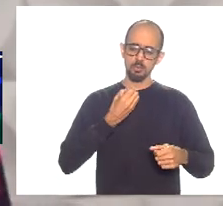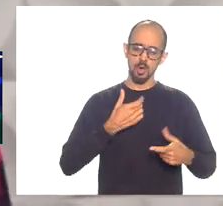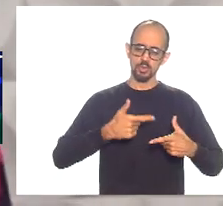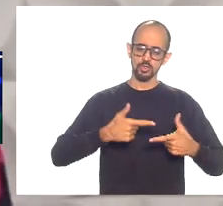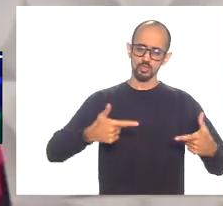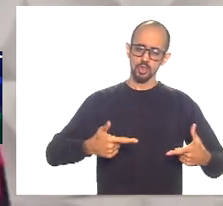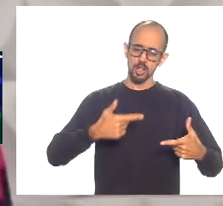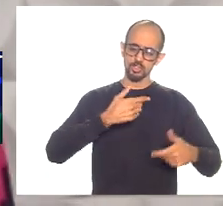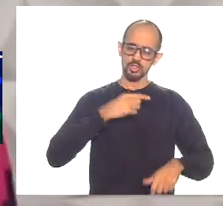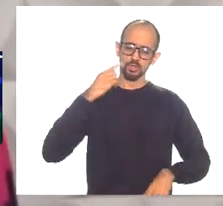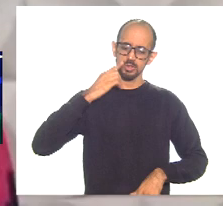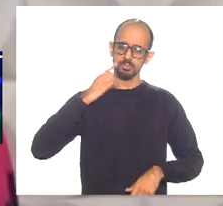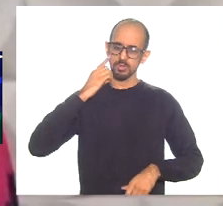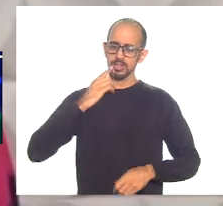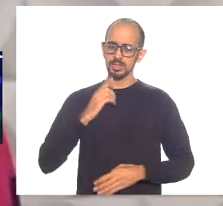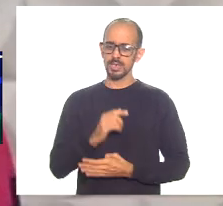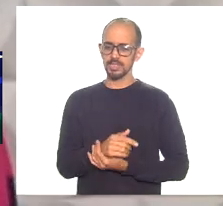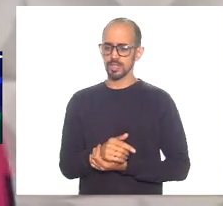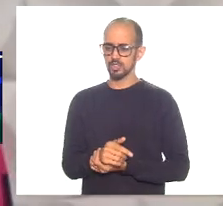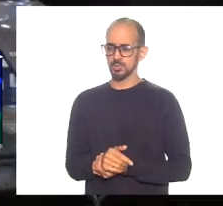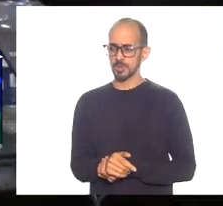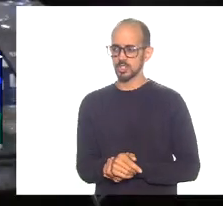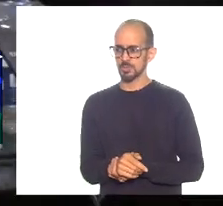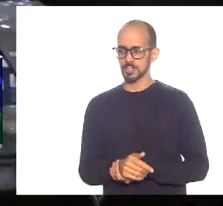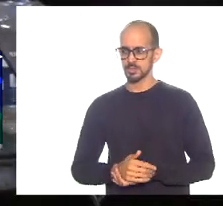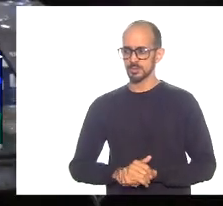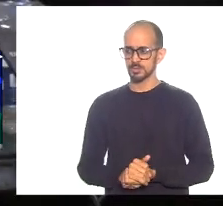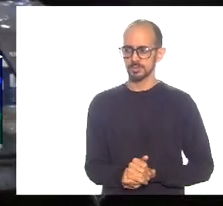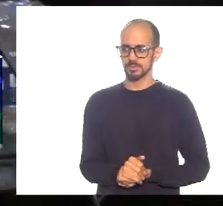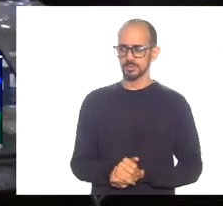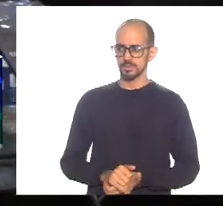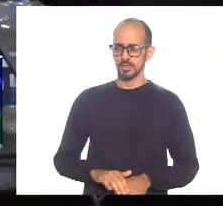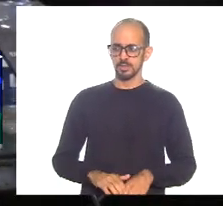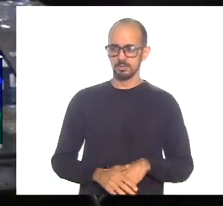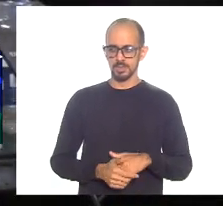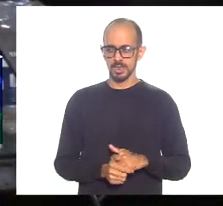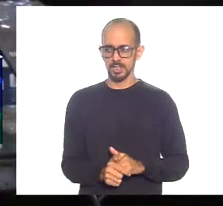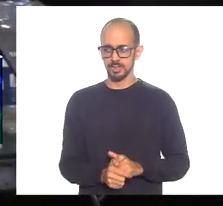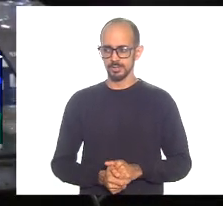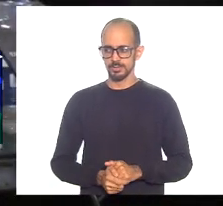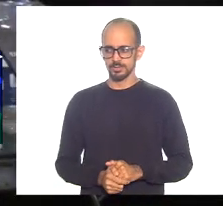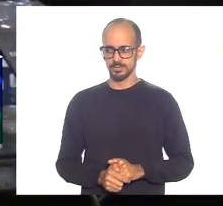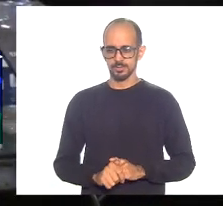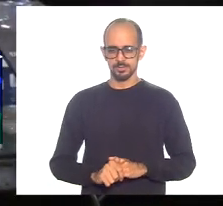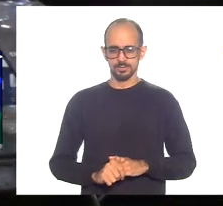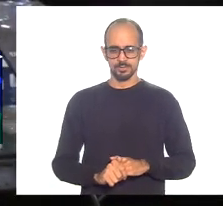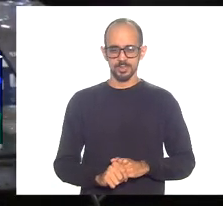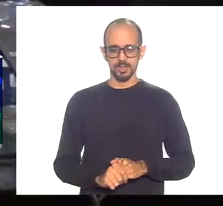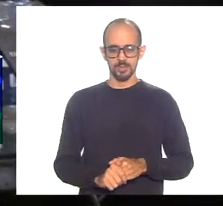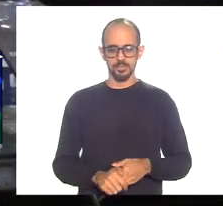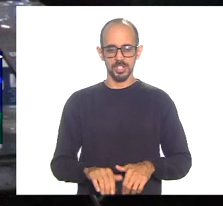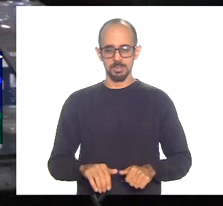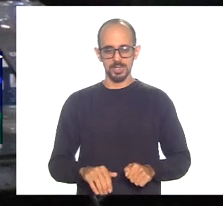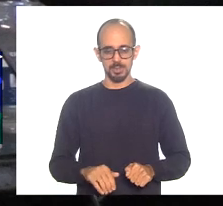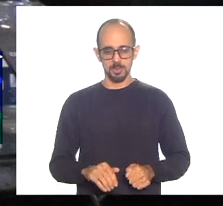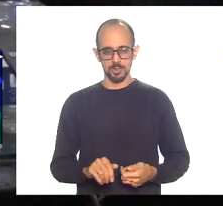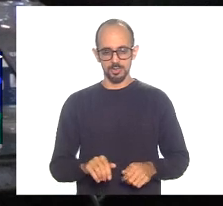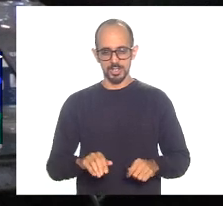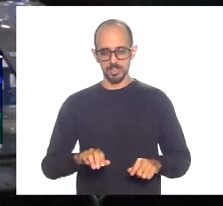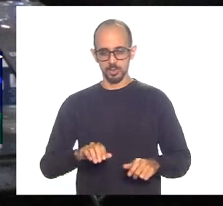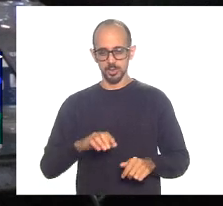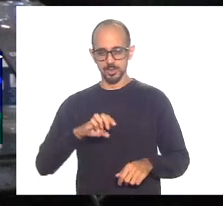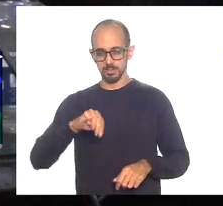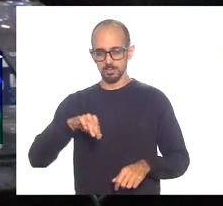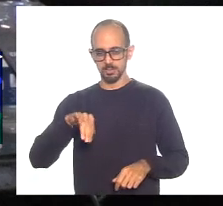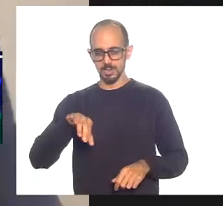ao Deputado Rodrigo Bacelar Deputado Marcos Lemos o deputado Marcos